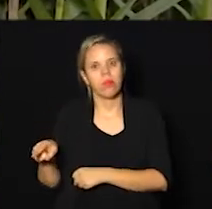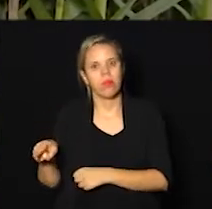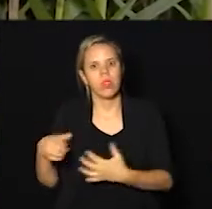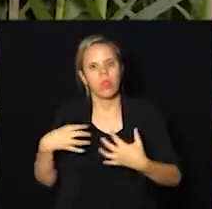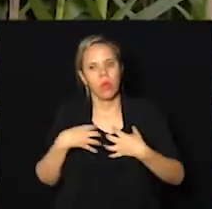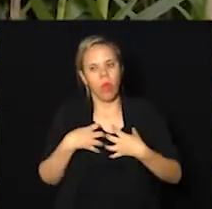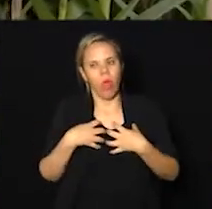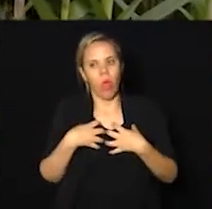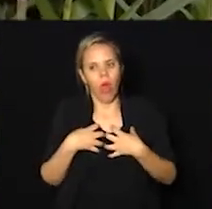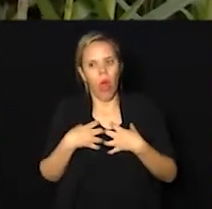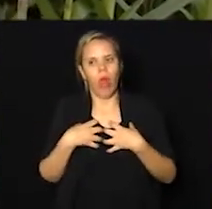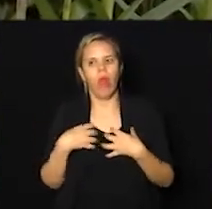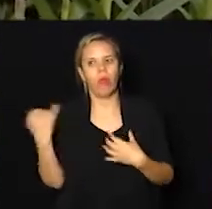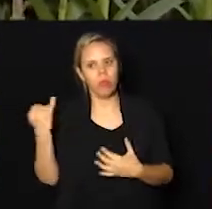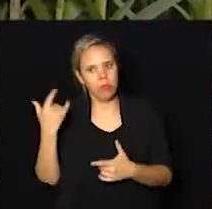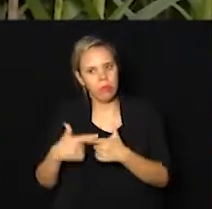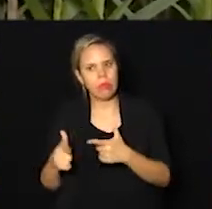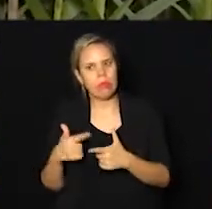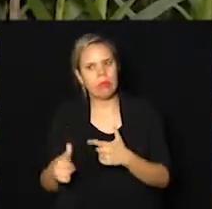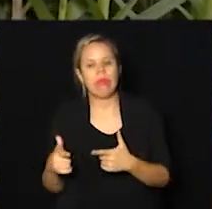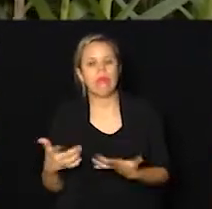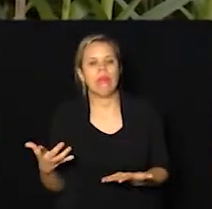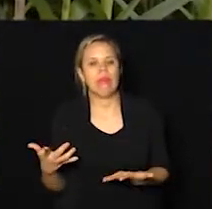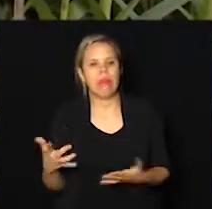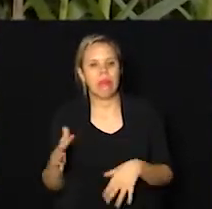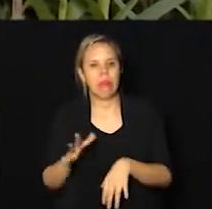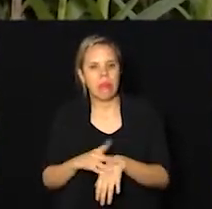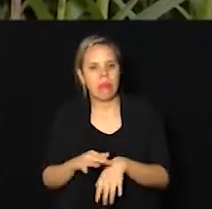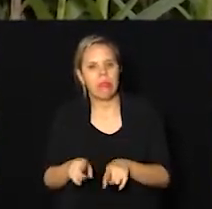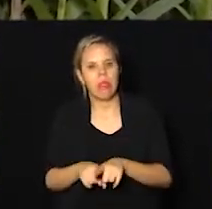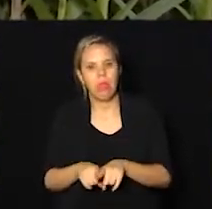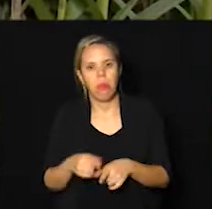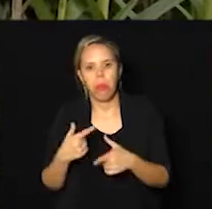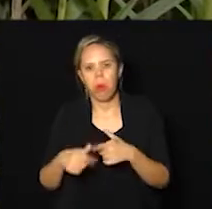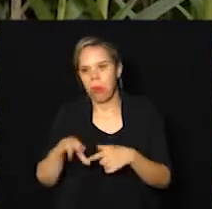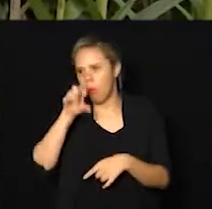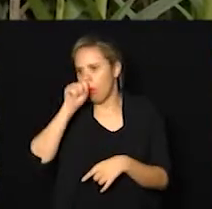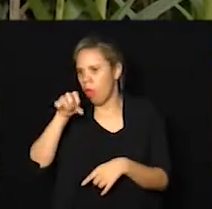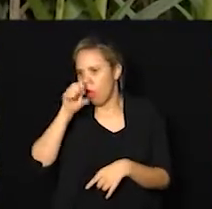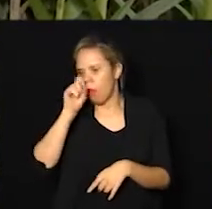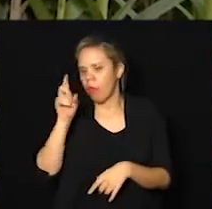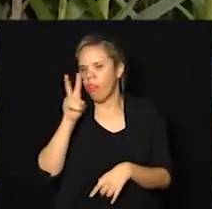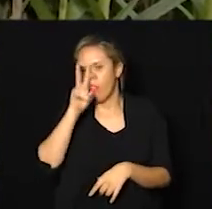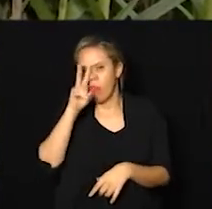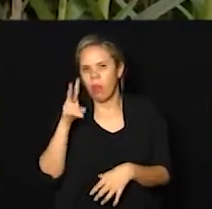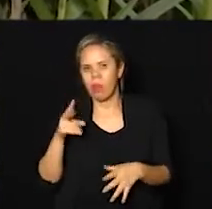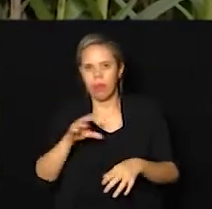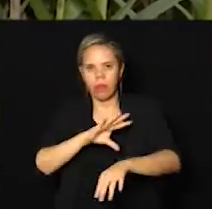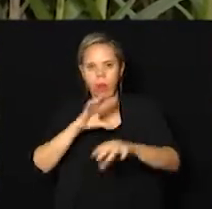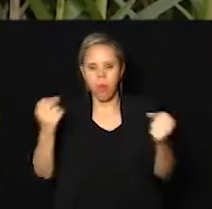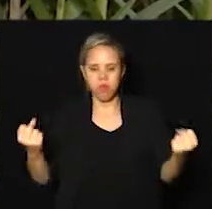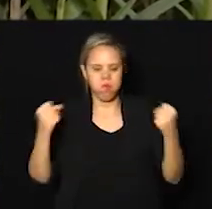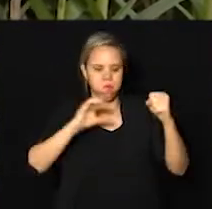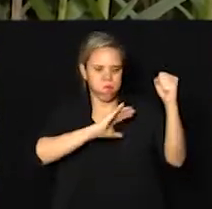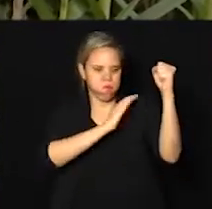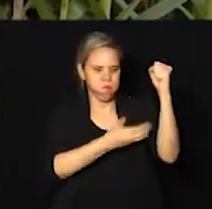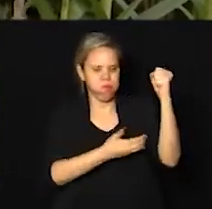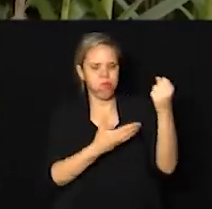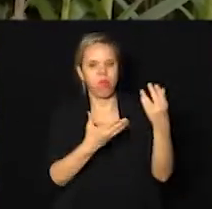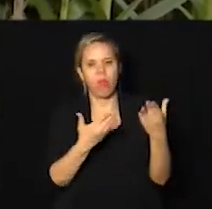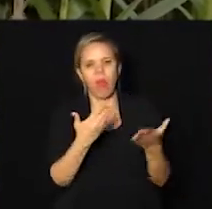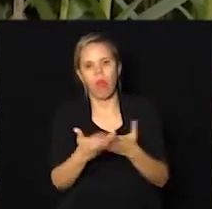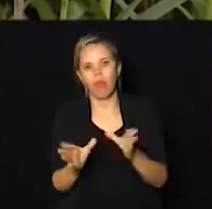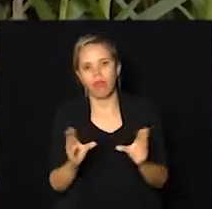eles ficaram com uma sequela importante, aí, o que a gente chama de uma síndrome da fadiga crônica. Então, a parte muscular deles foi